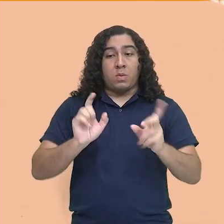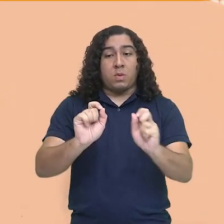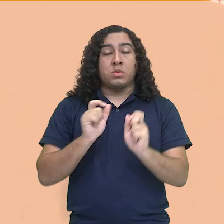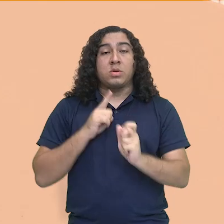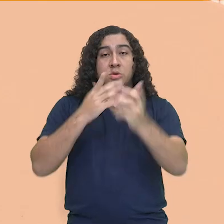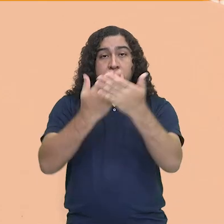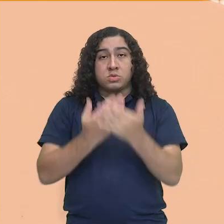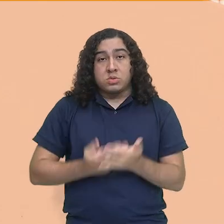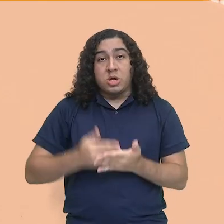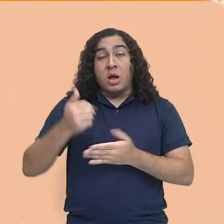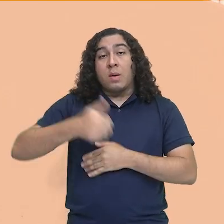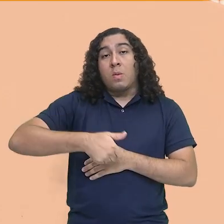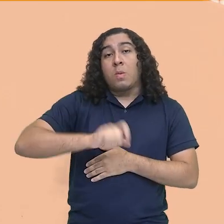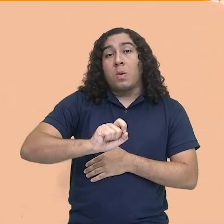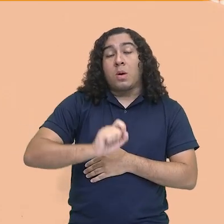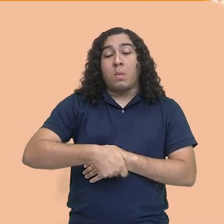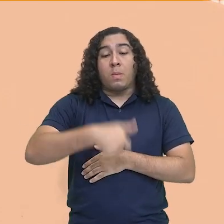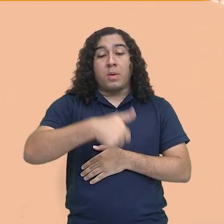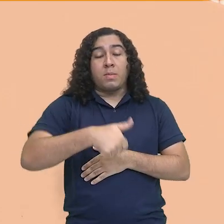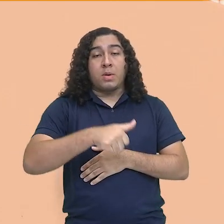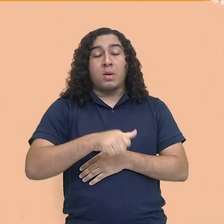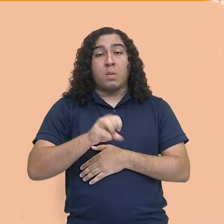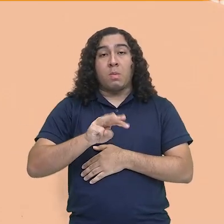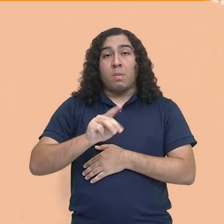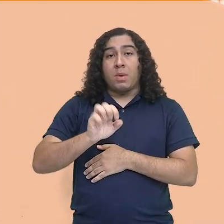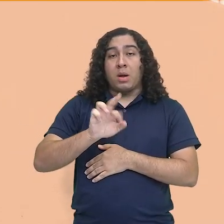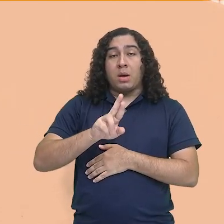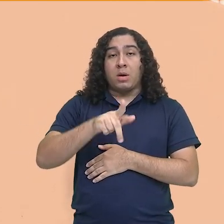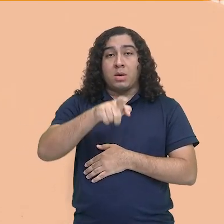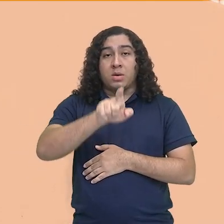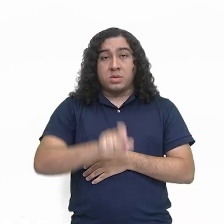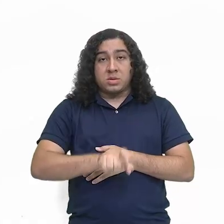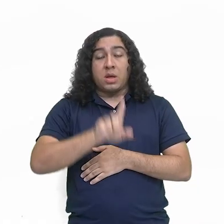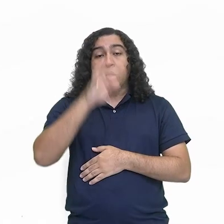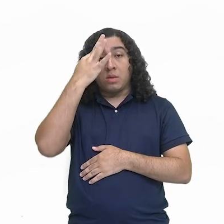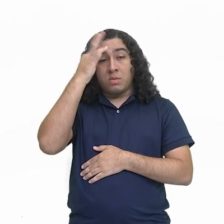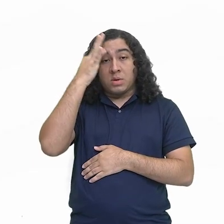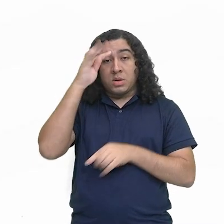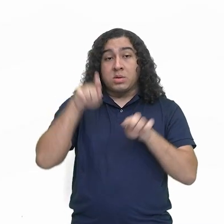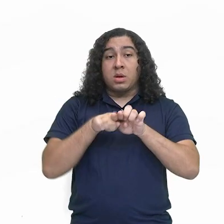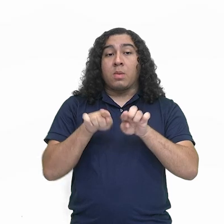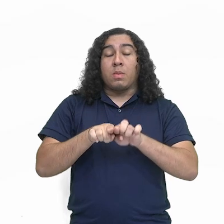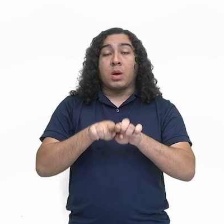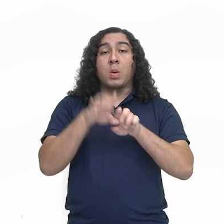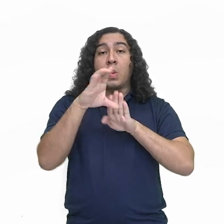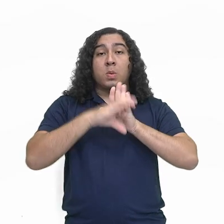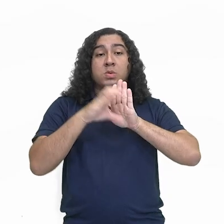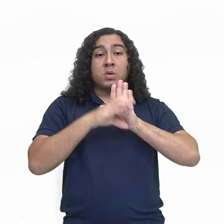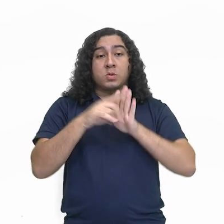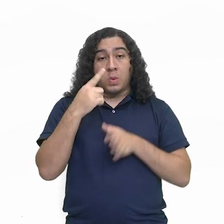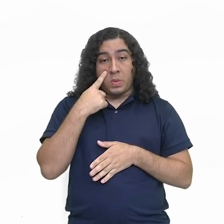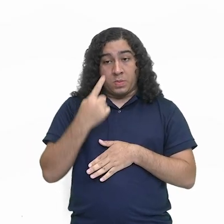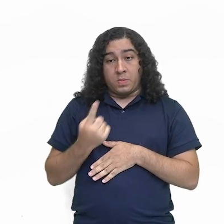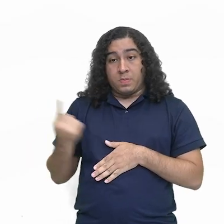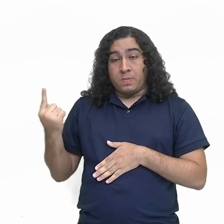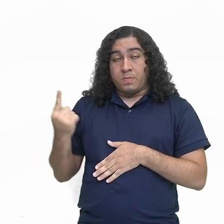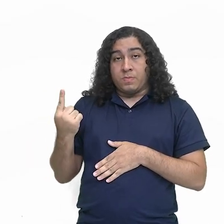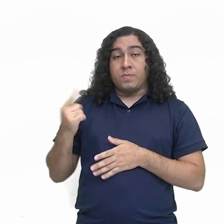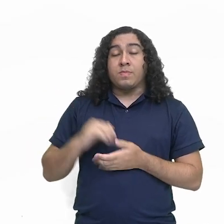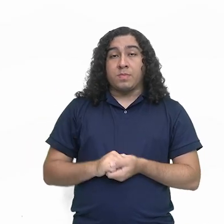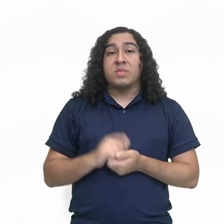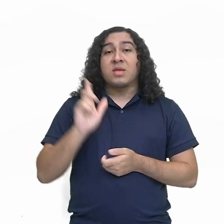trabalhar especificamente com Karl Marx e suas teorias e seus conceitos. Vamos lá? Então, Marx, pensador